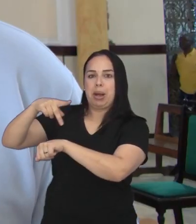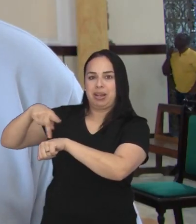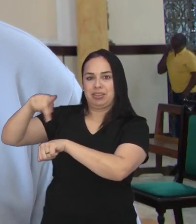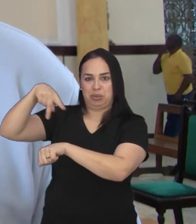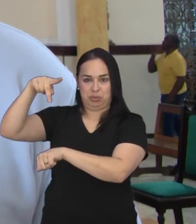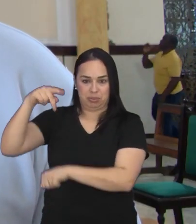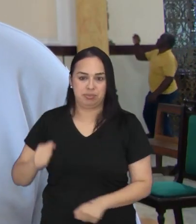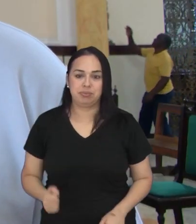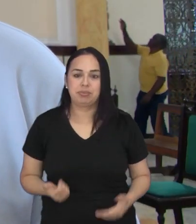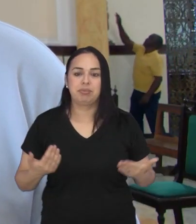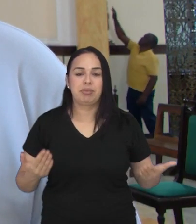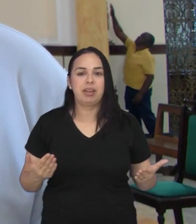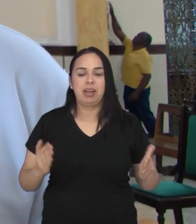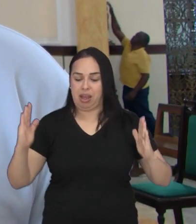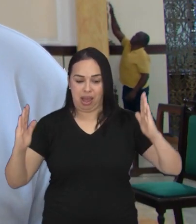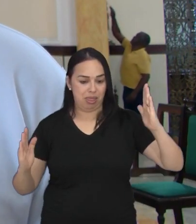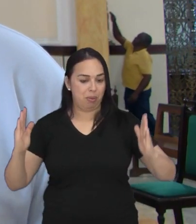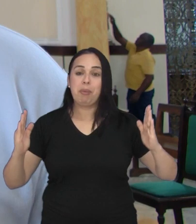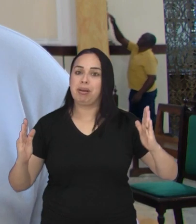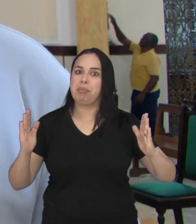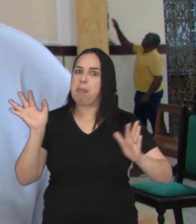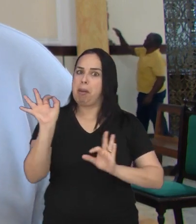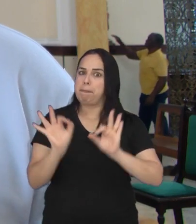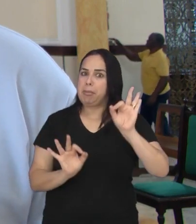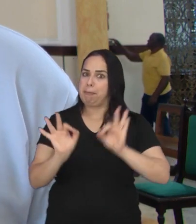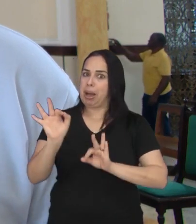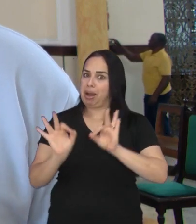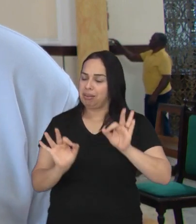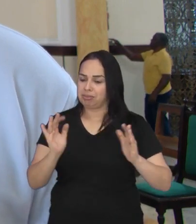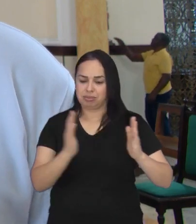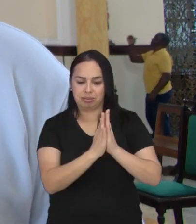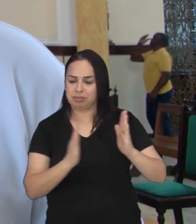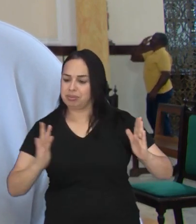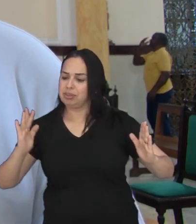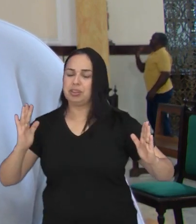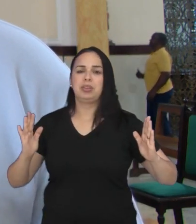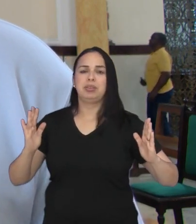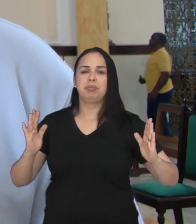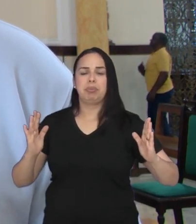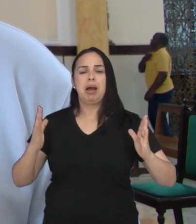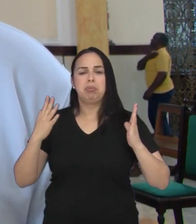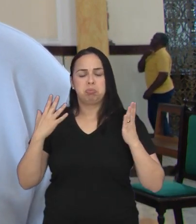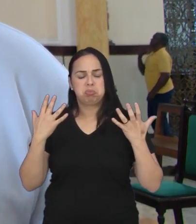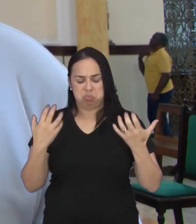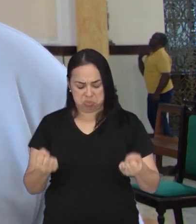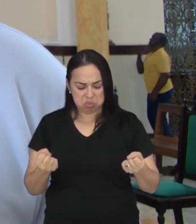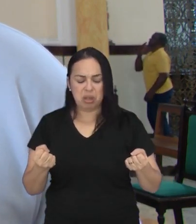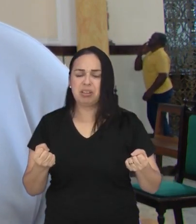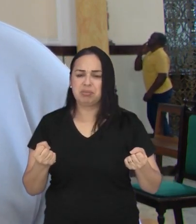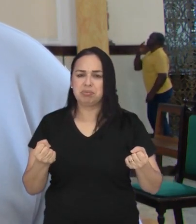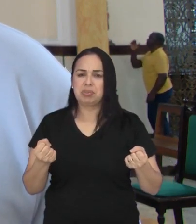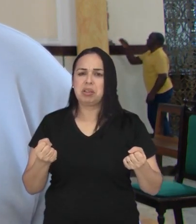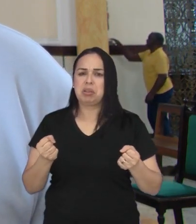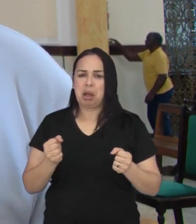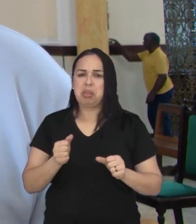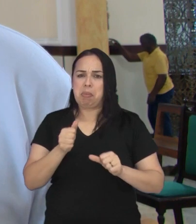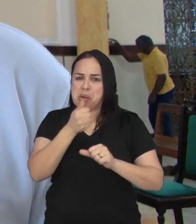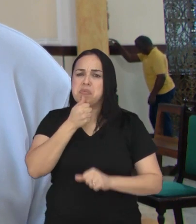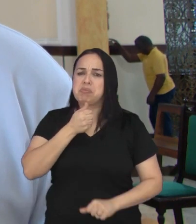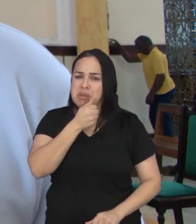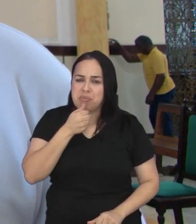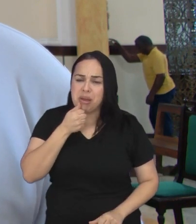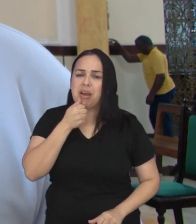apoia a campanha Fevereiro Laranja. Para os vereadores, o trabalho educativo reforça a importância de procurar